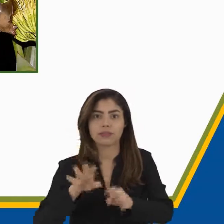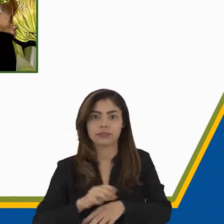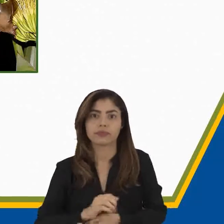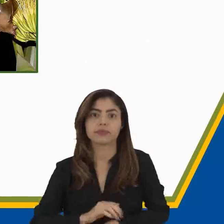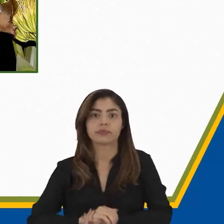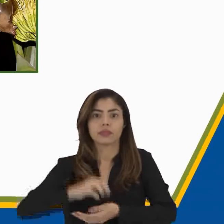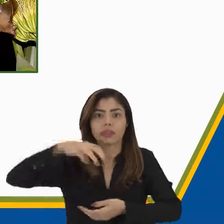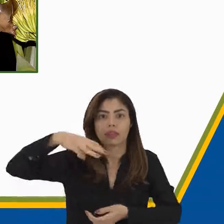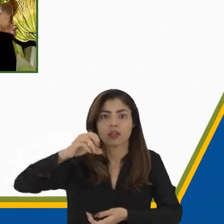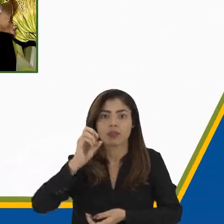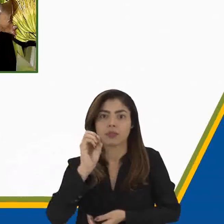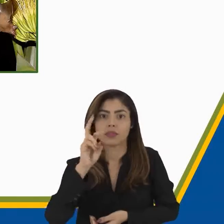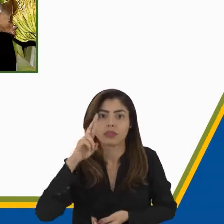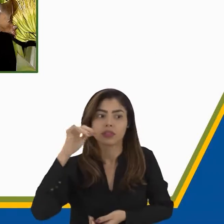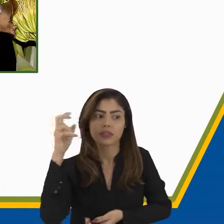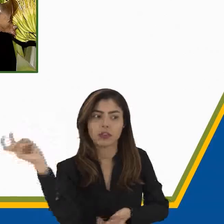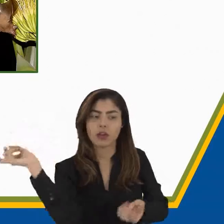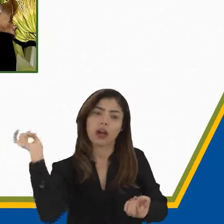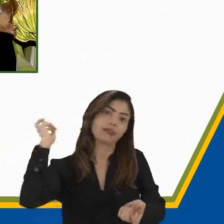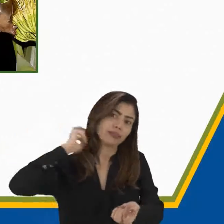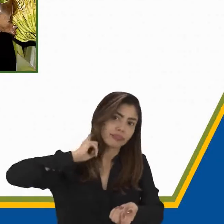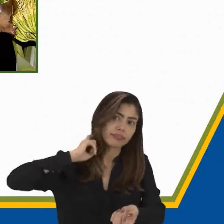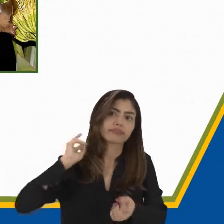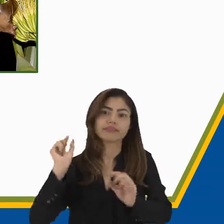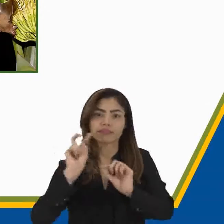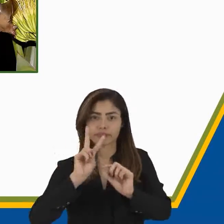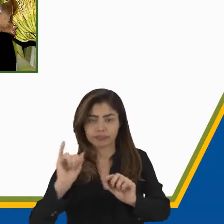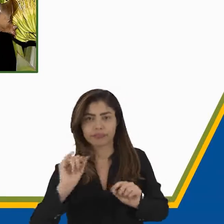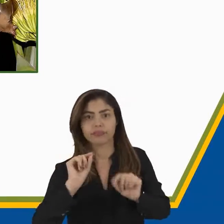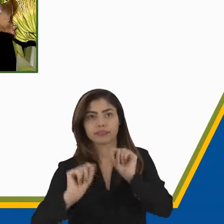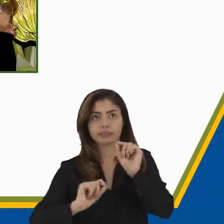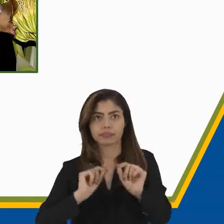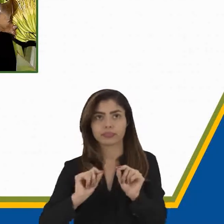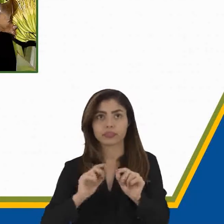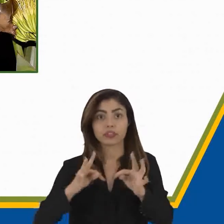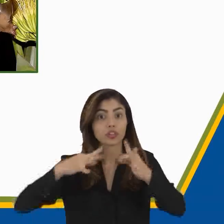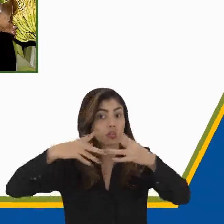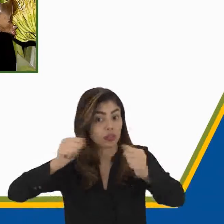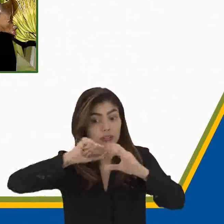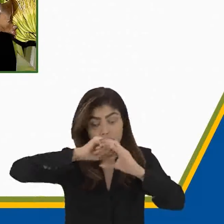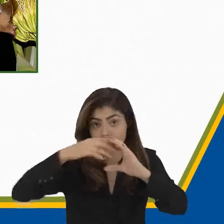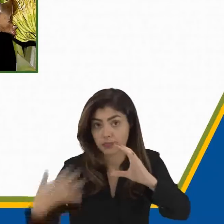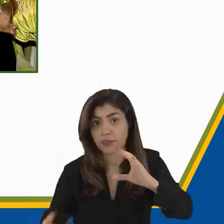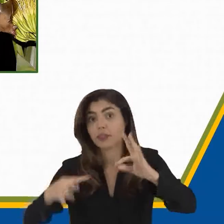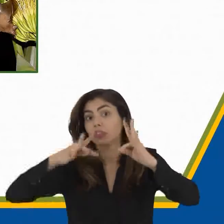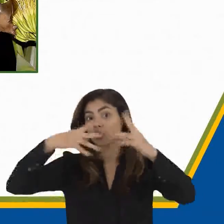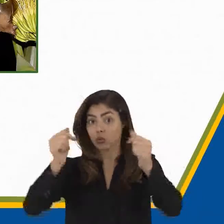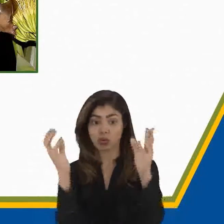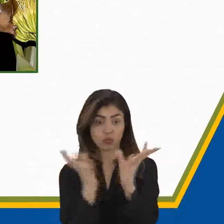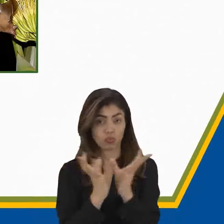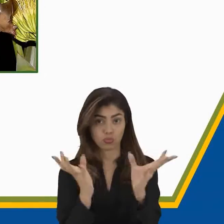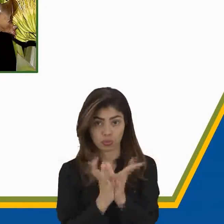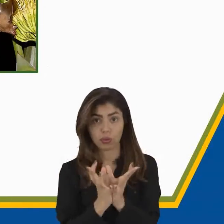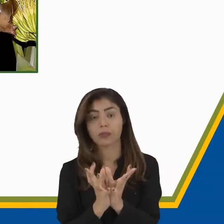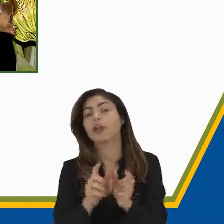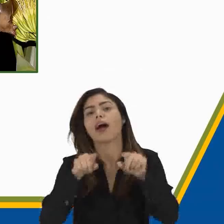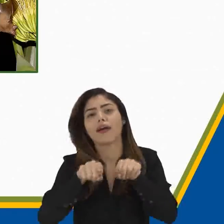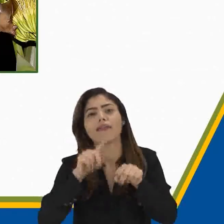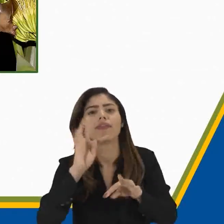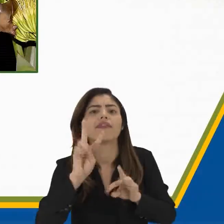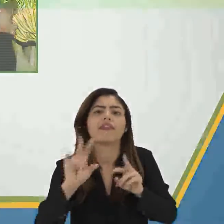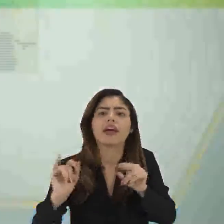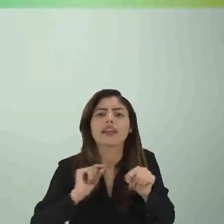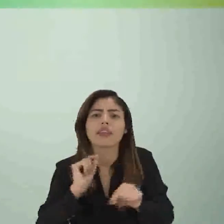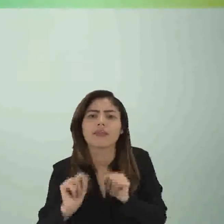ver aí na imagem. Mas vamos às características delas. Bom, ela possui basicamente todas as características de todos os grupos, e aí a gente vai ter